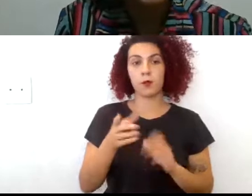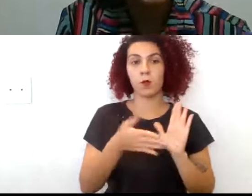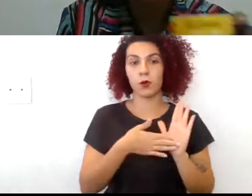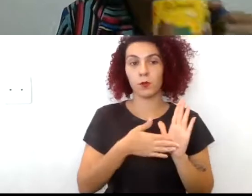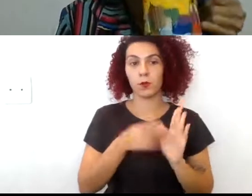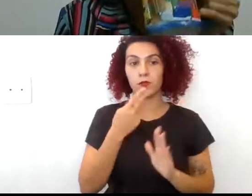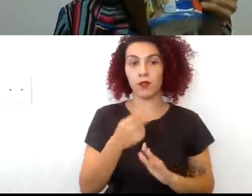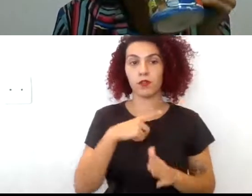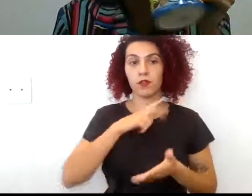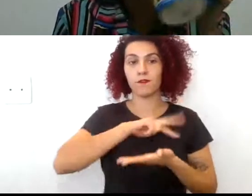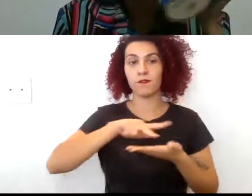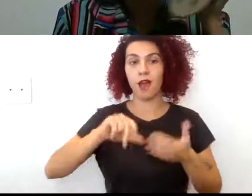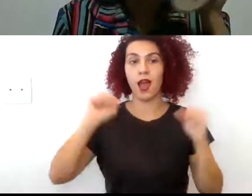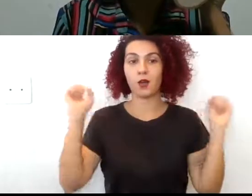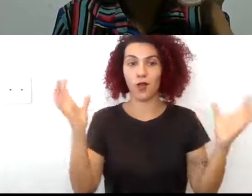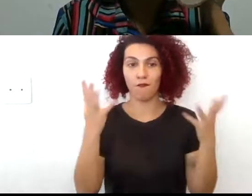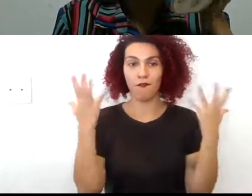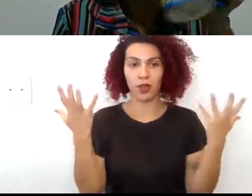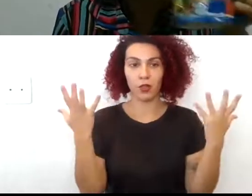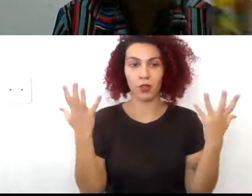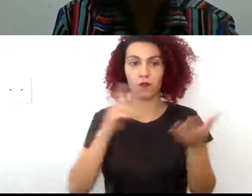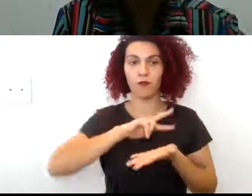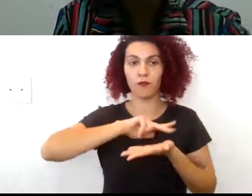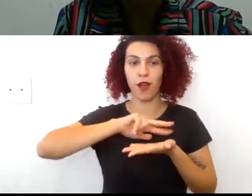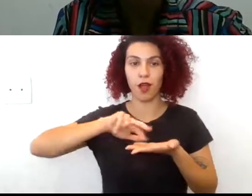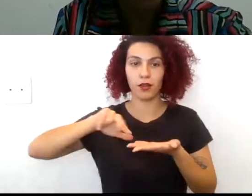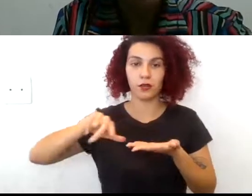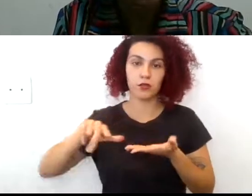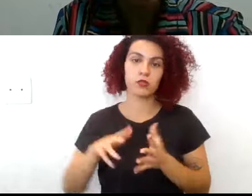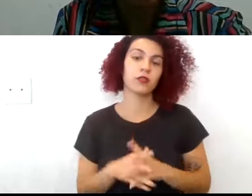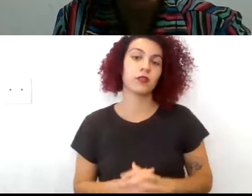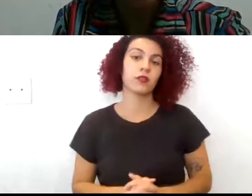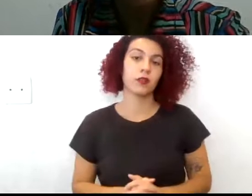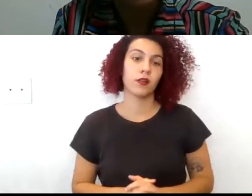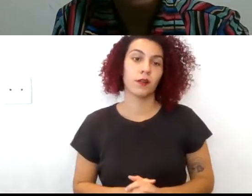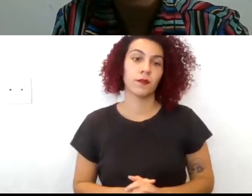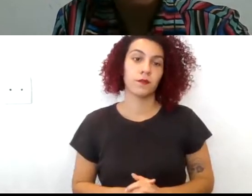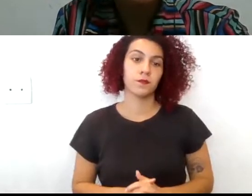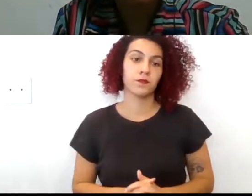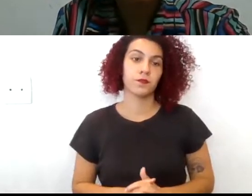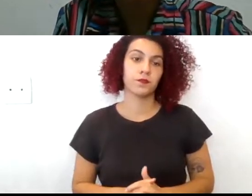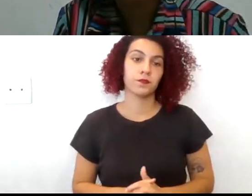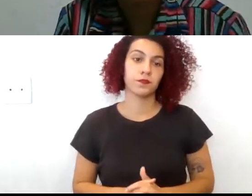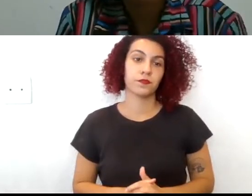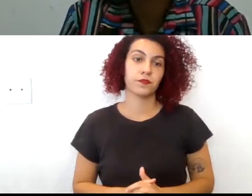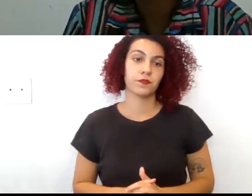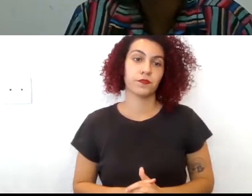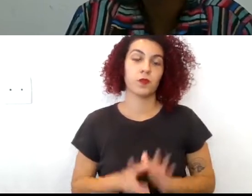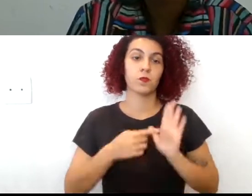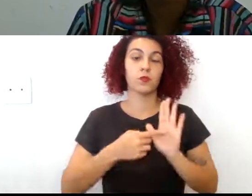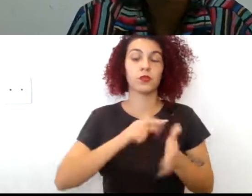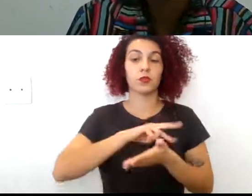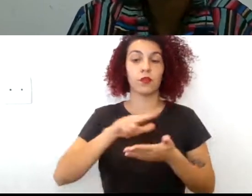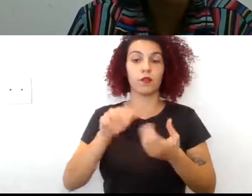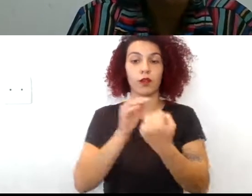falou lá no início de vários eventos Eu acho que trazer aí vários tipos de feminismo é o